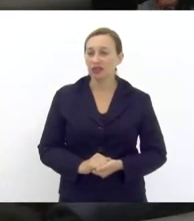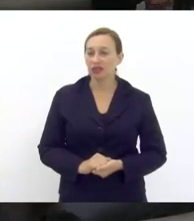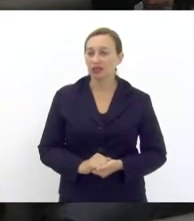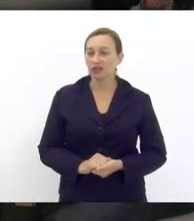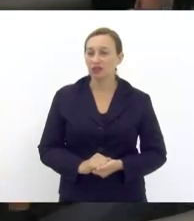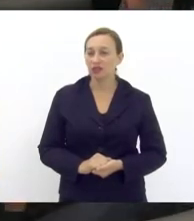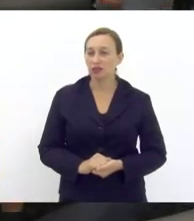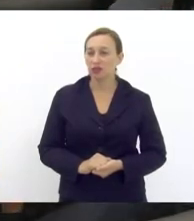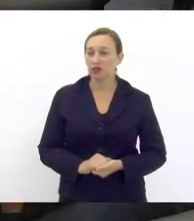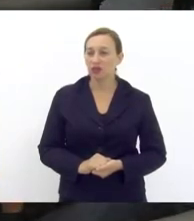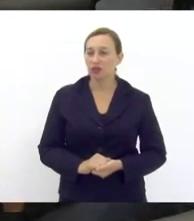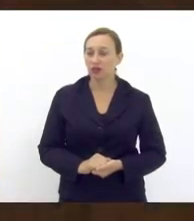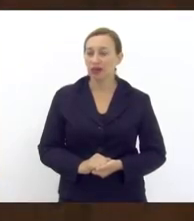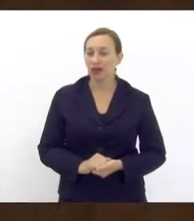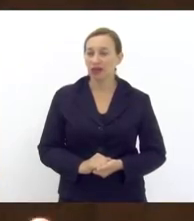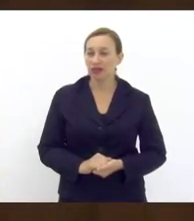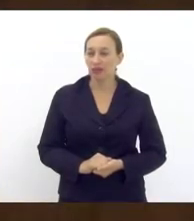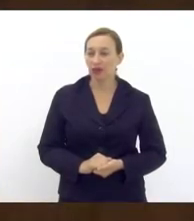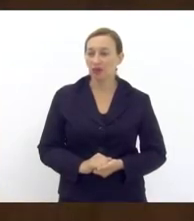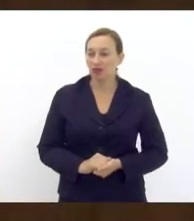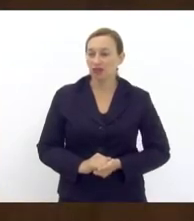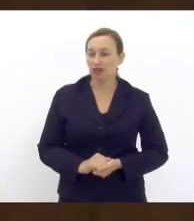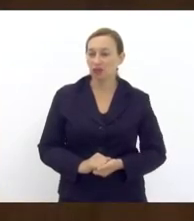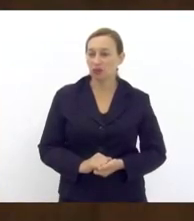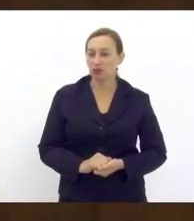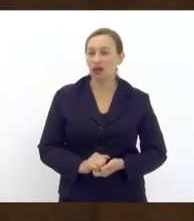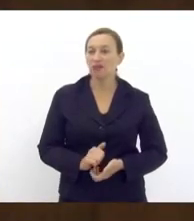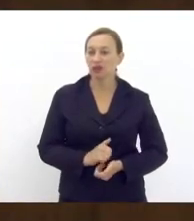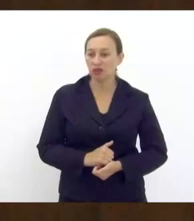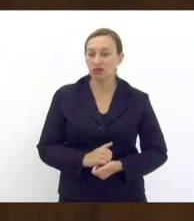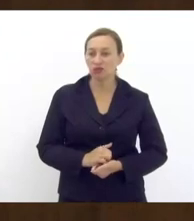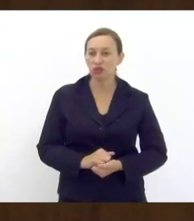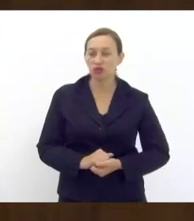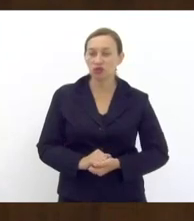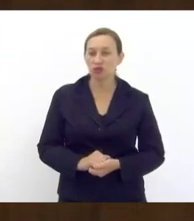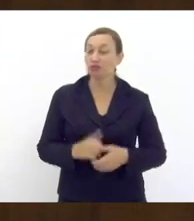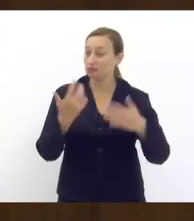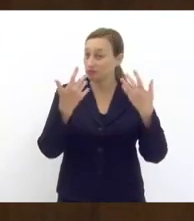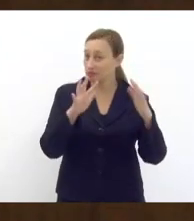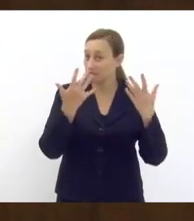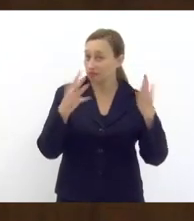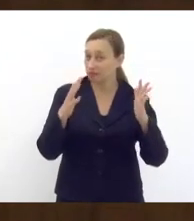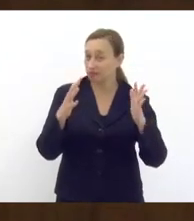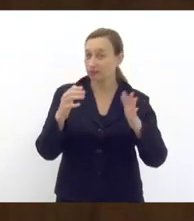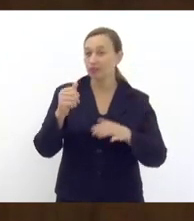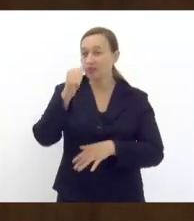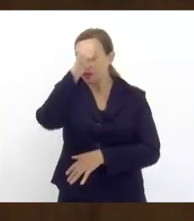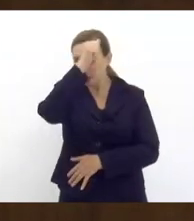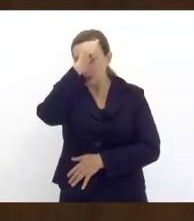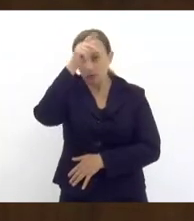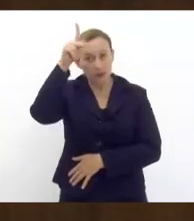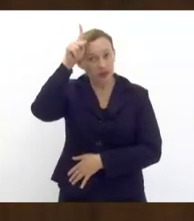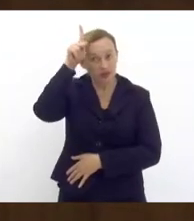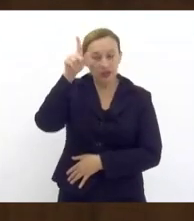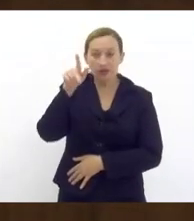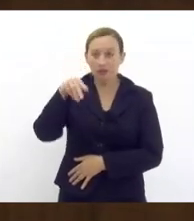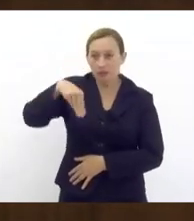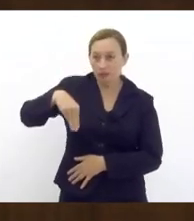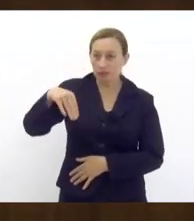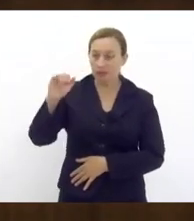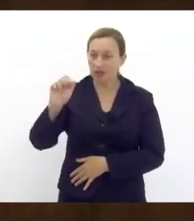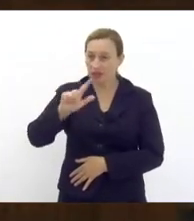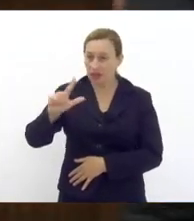Não, mas é rápido, presidente. Só para parabenizar o deputado Léo Vieira, parabenizar o prefeito de Miguel Pereira, nosso amigo